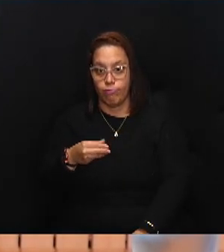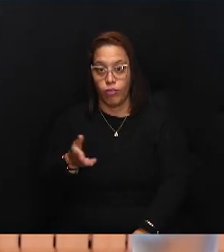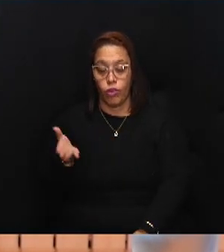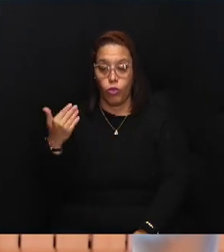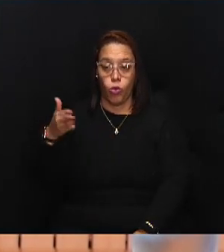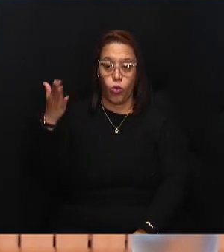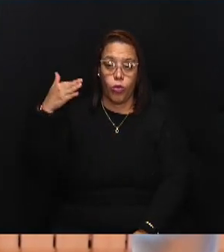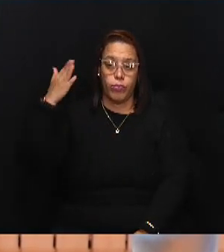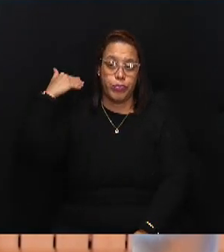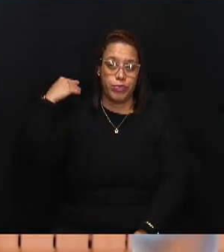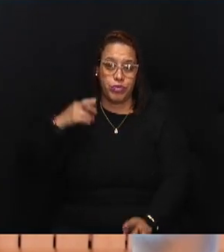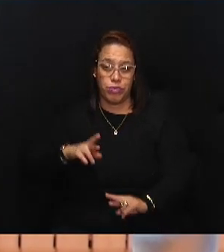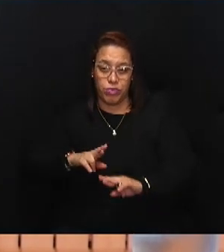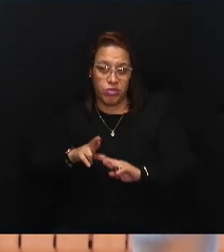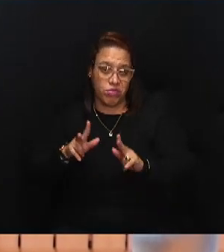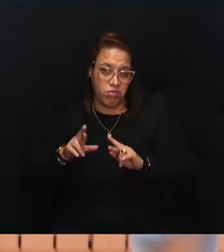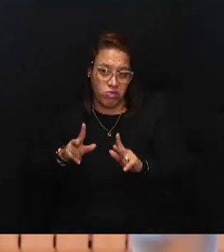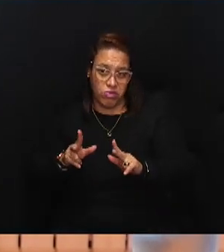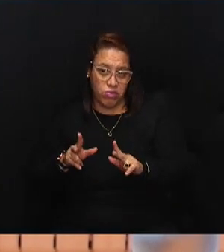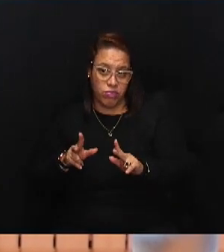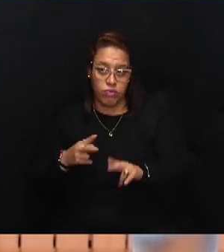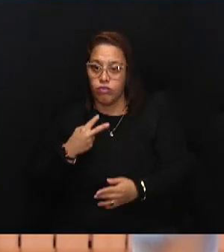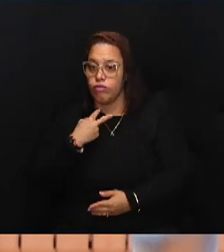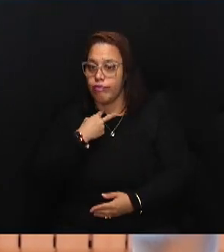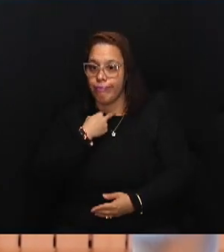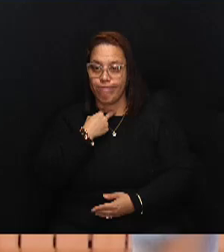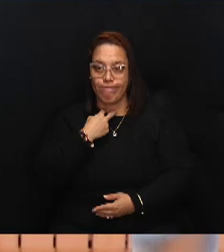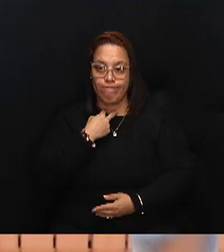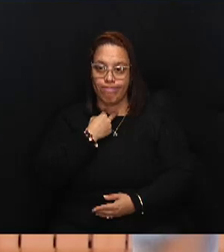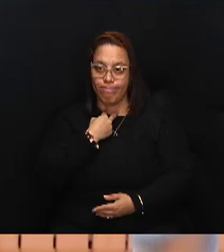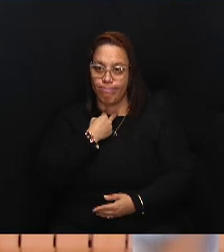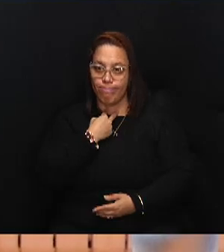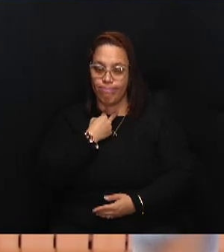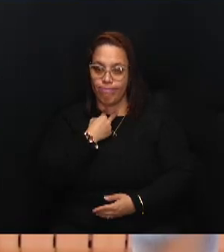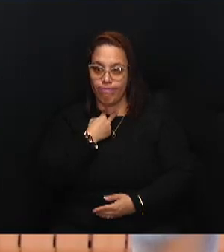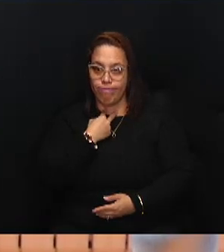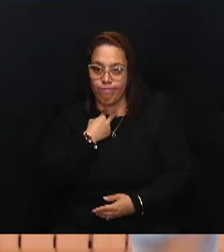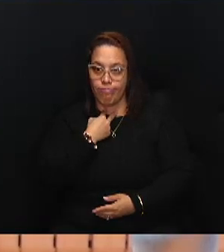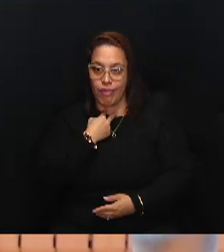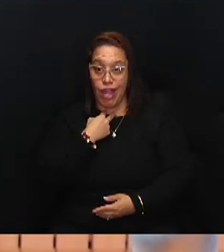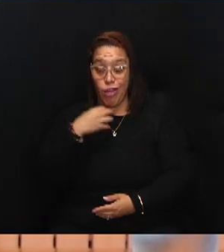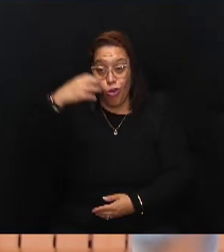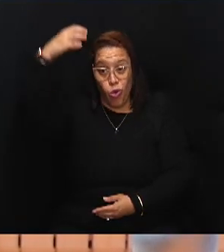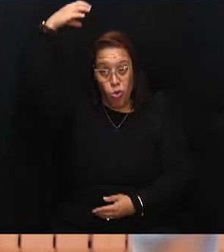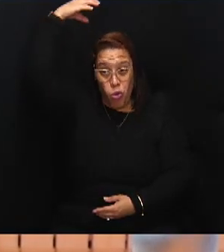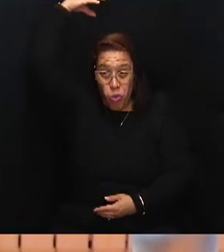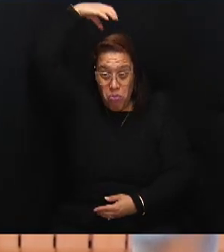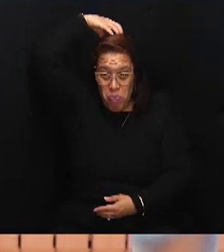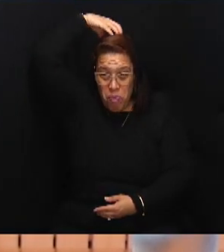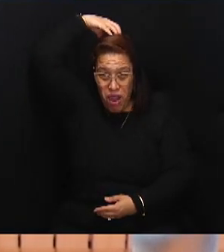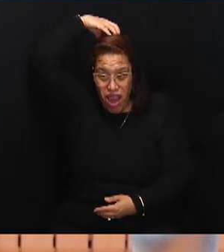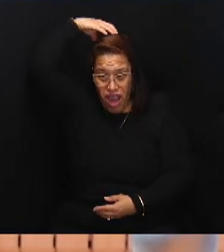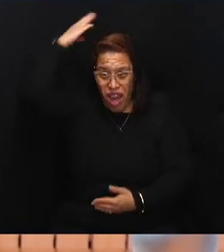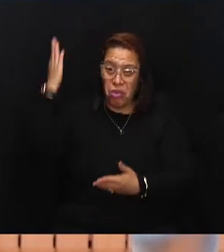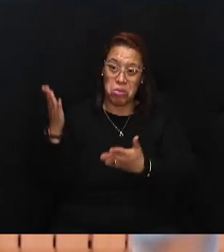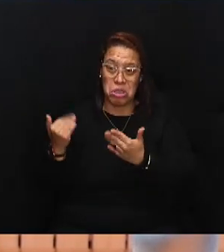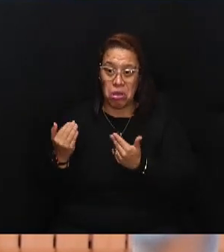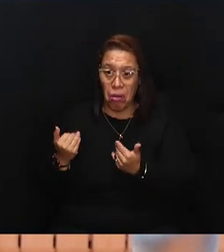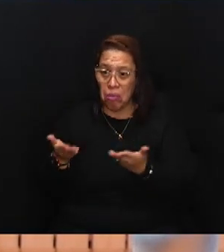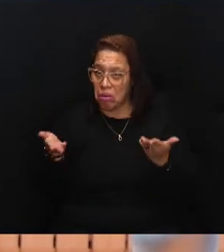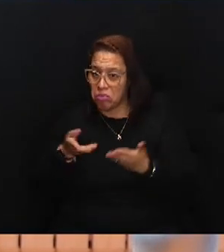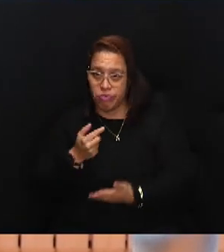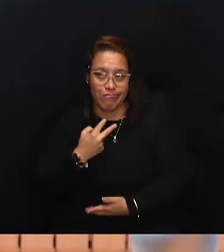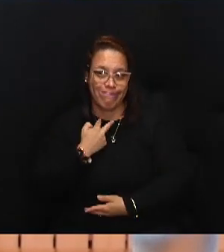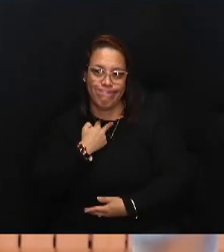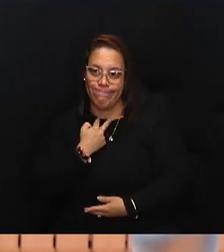A gente tinha uma diferença que a gente não pode culpar também os jovens de hoje, pela globalização, de como está tudo hoje. Mas, por